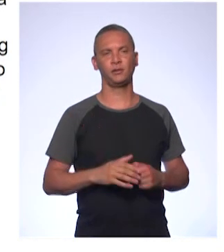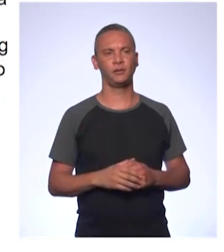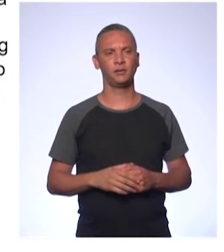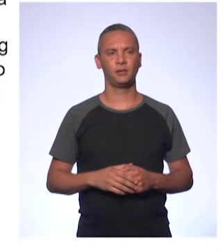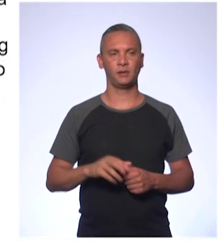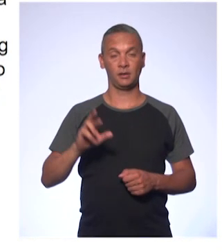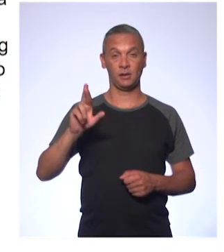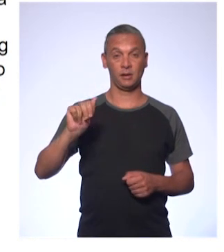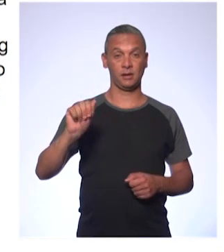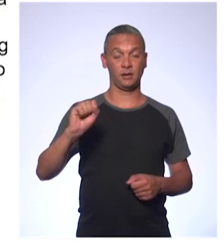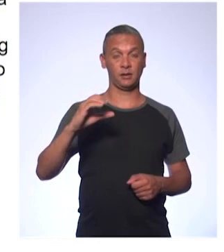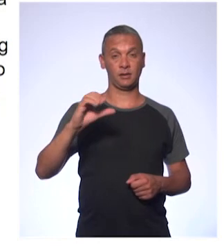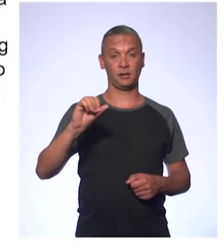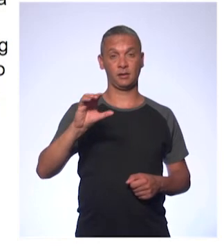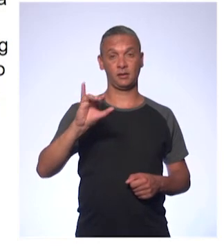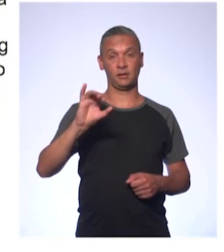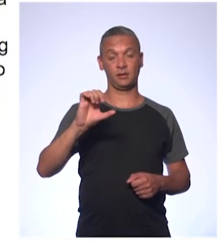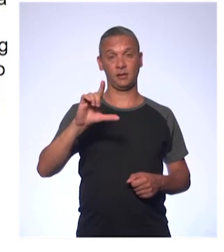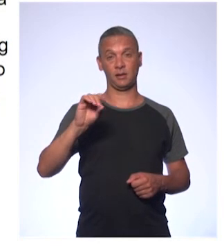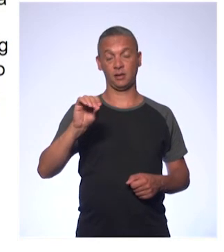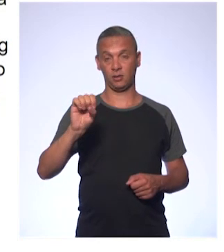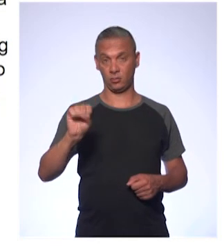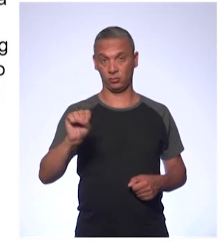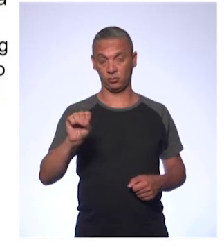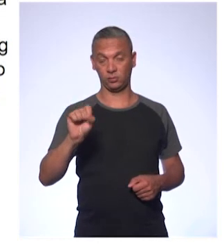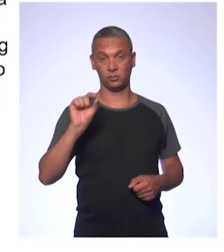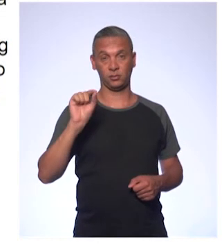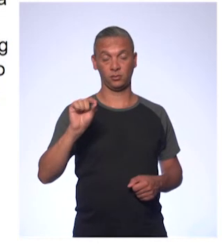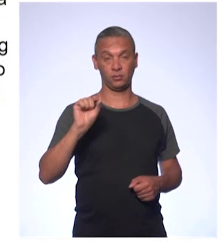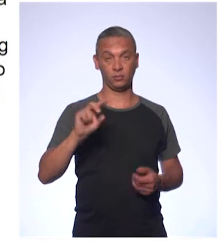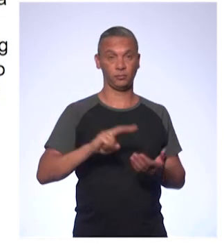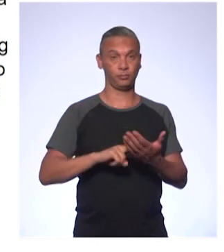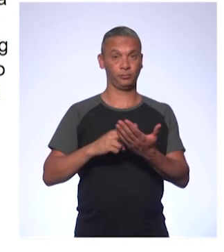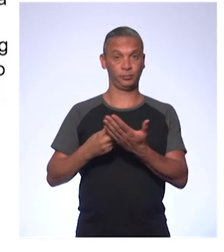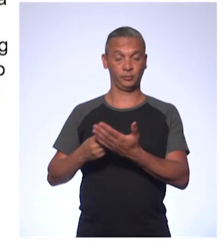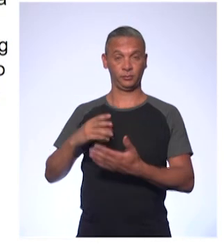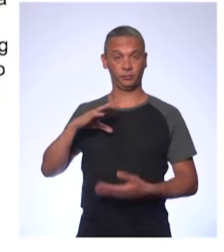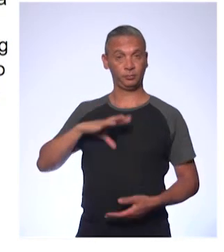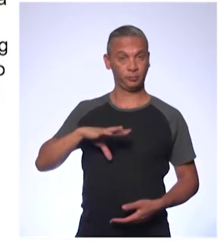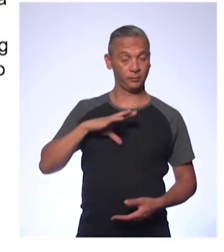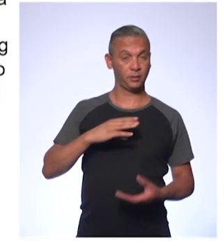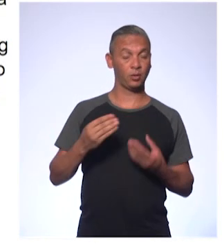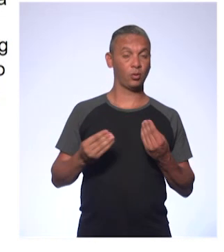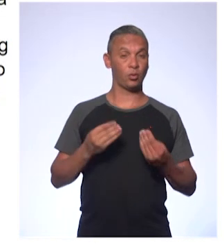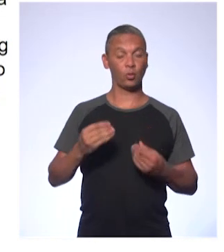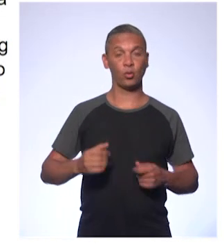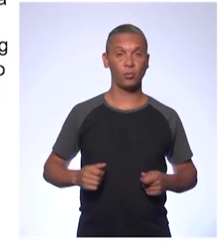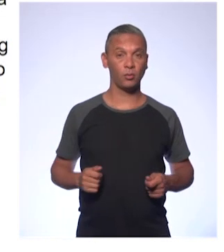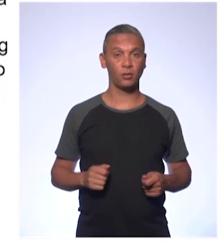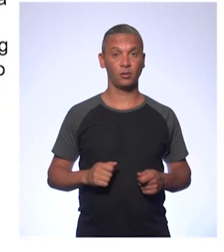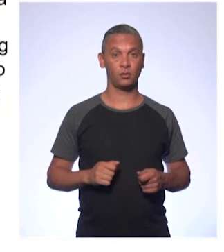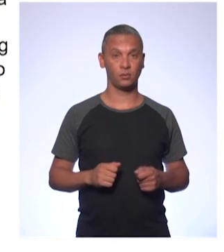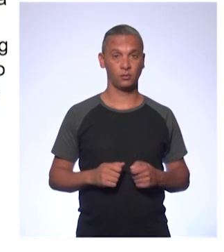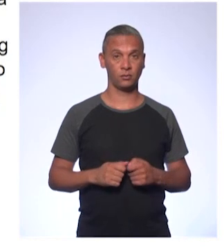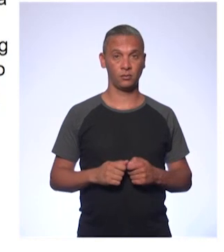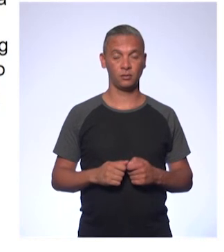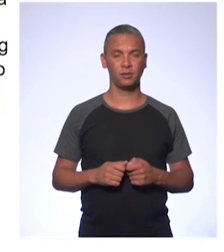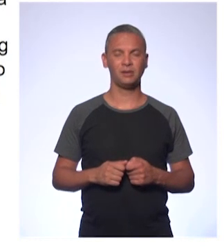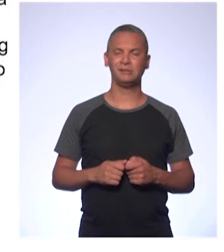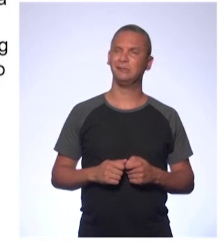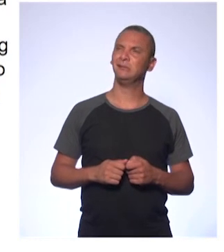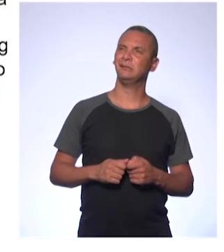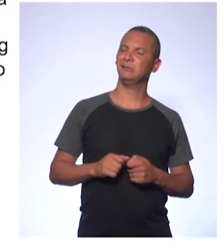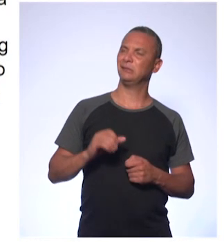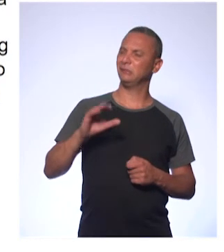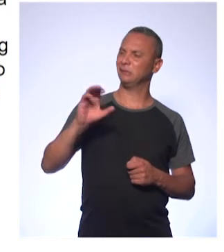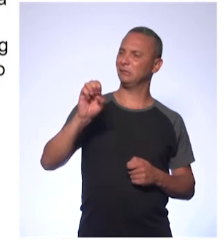você for pensar, traduzir ao pé da letra para o português, seria rasga-céus. Qual é a